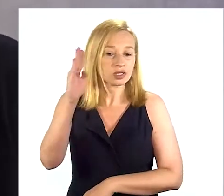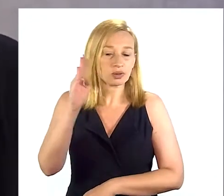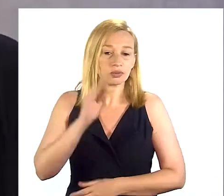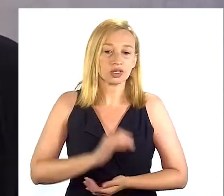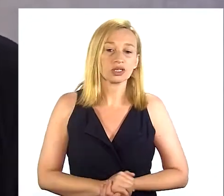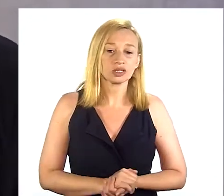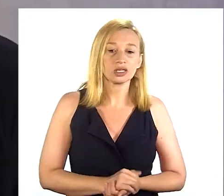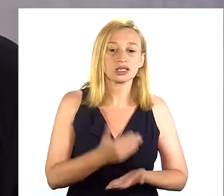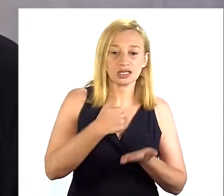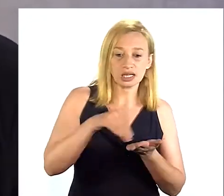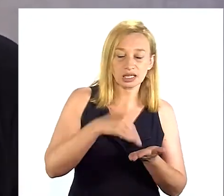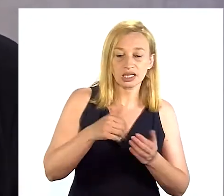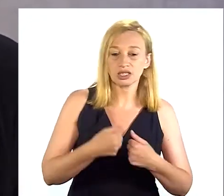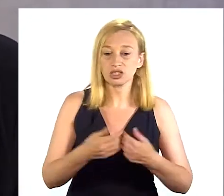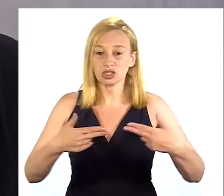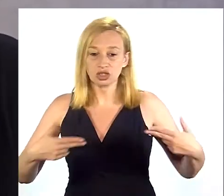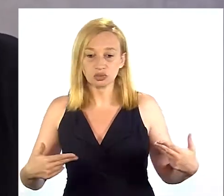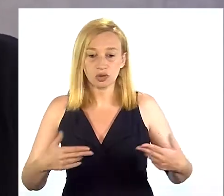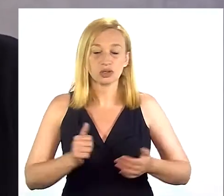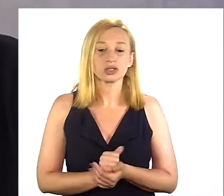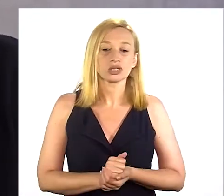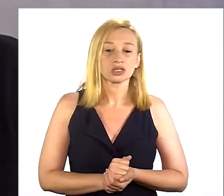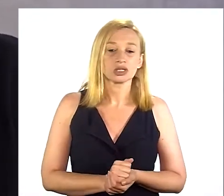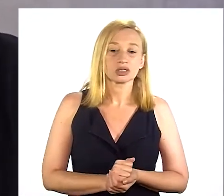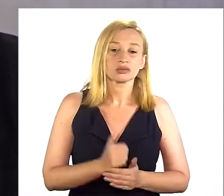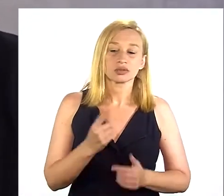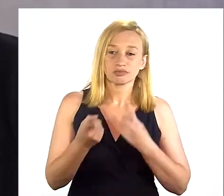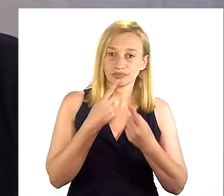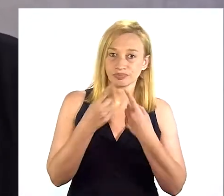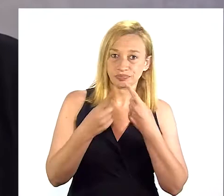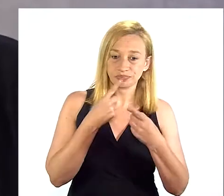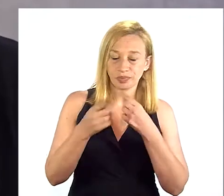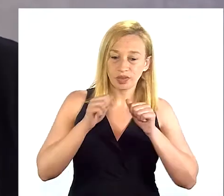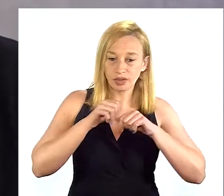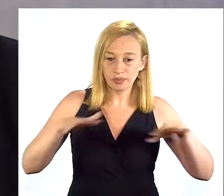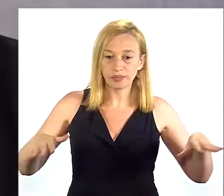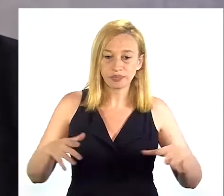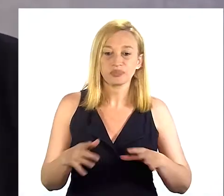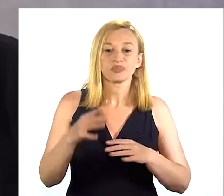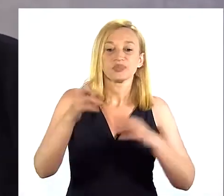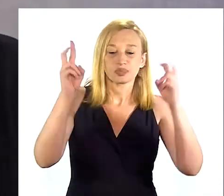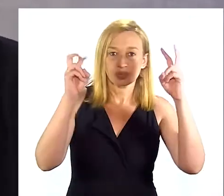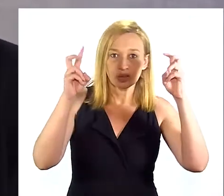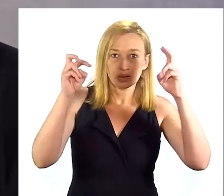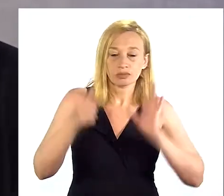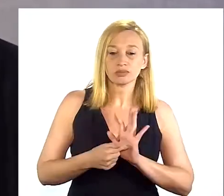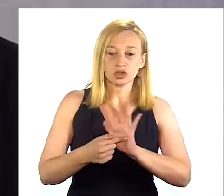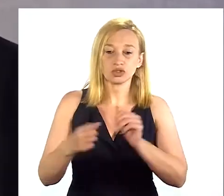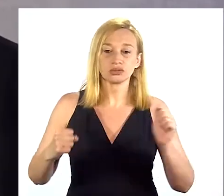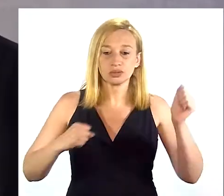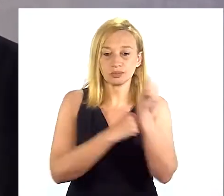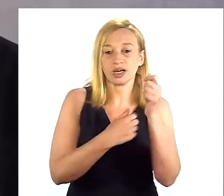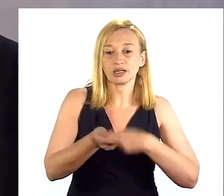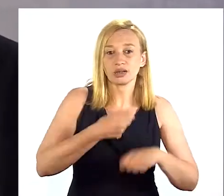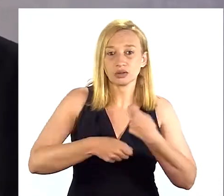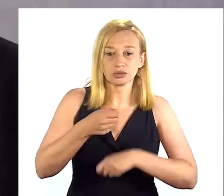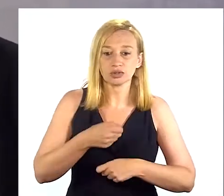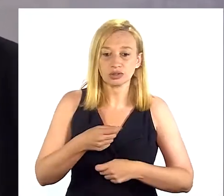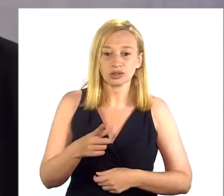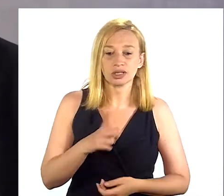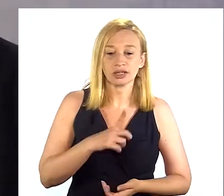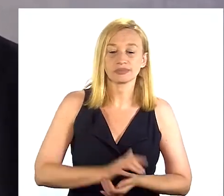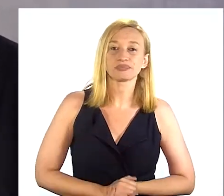né, e especificamente da Secretaria de Transporte, para fomentar esse diálogo acerca dessa temática, mostrando aí os